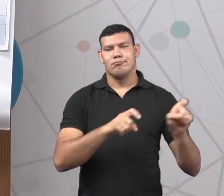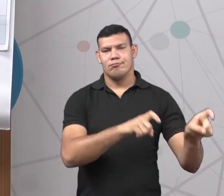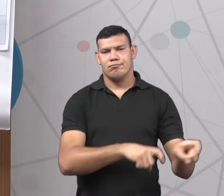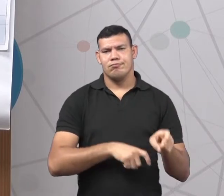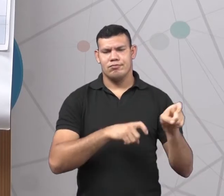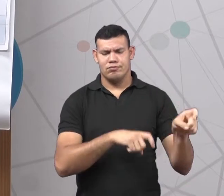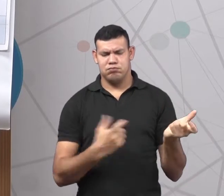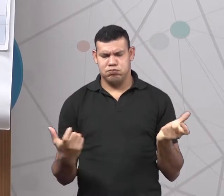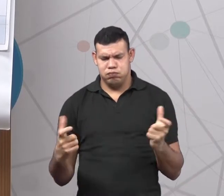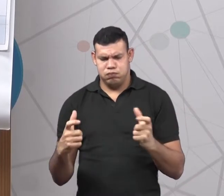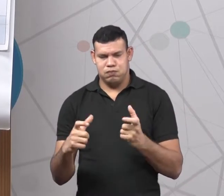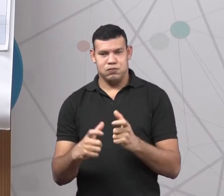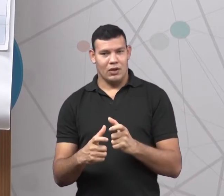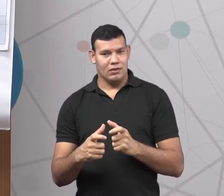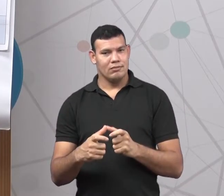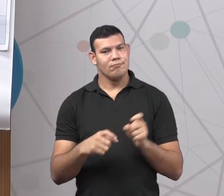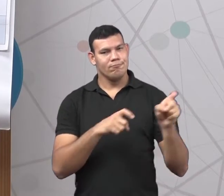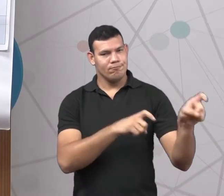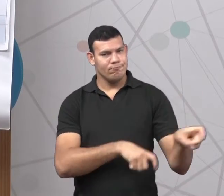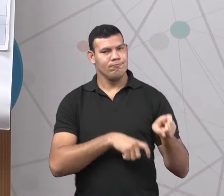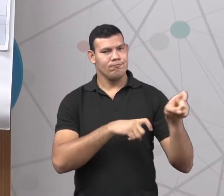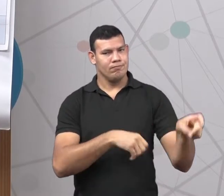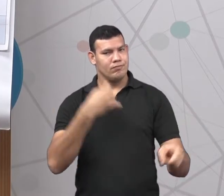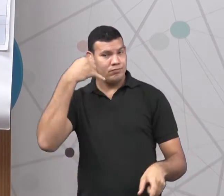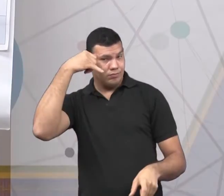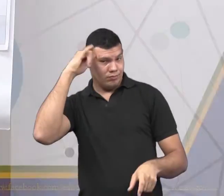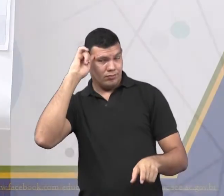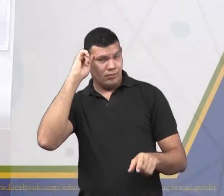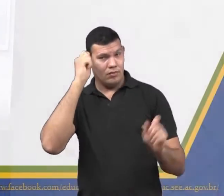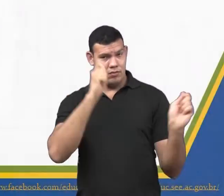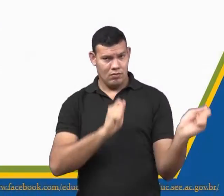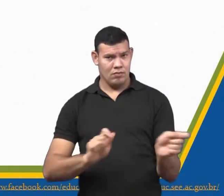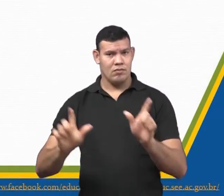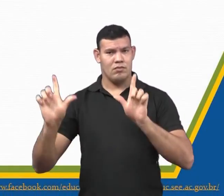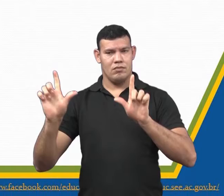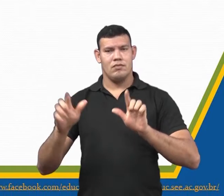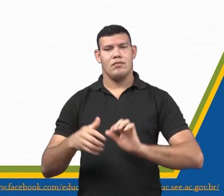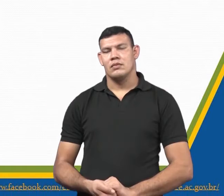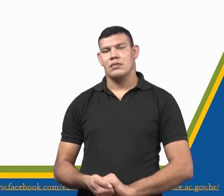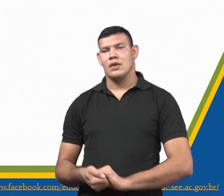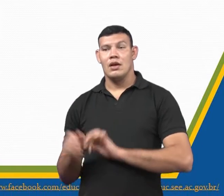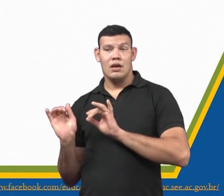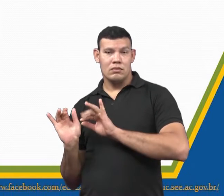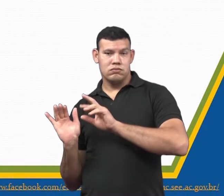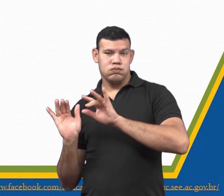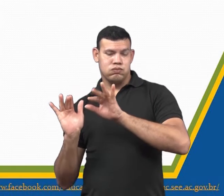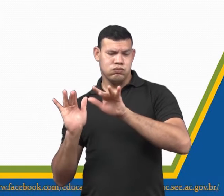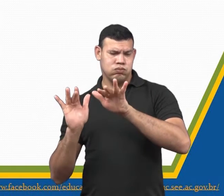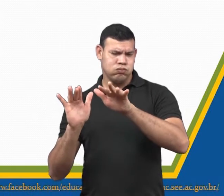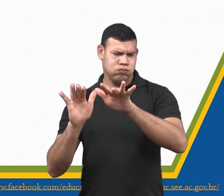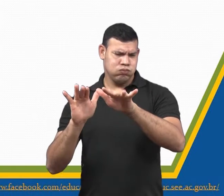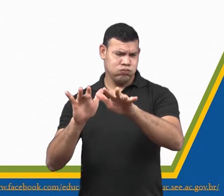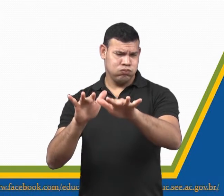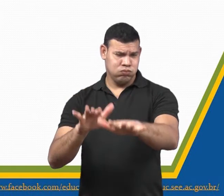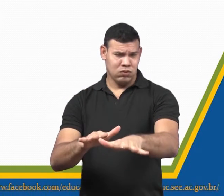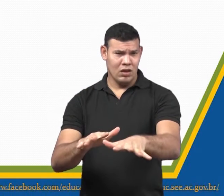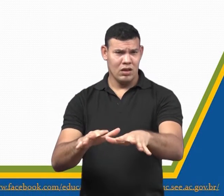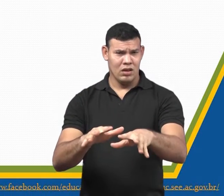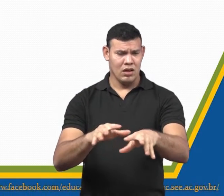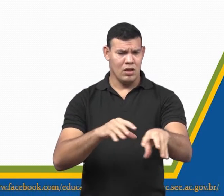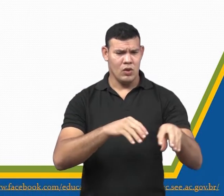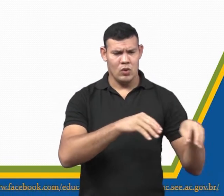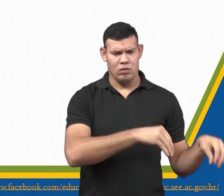rural, tá? Vamos acompanhar os slides. Fluxo migratório é o deslocamento